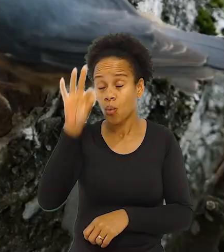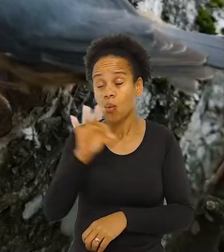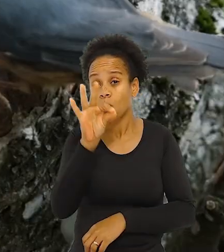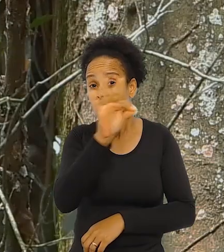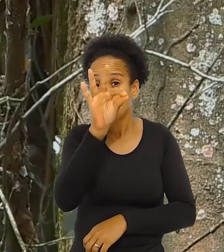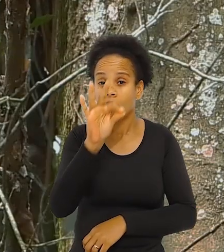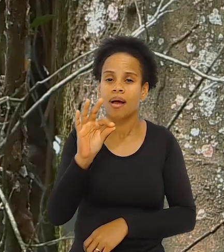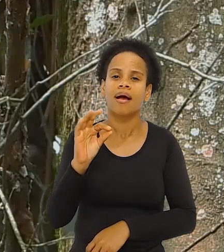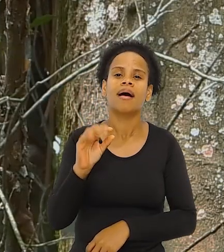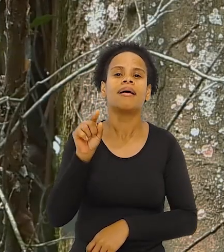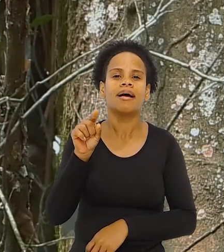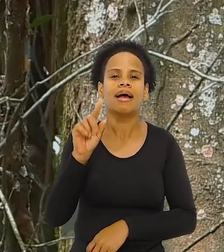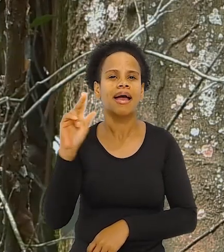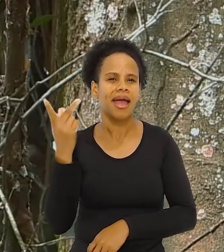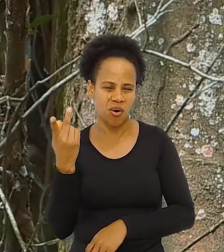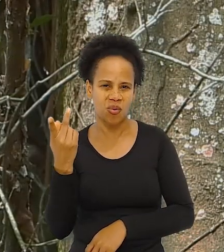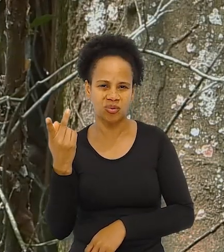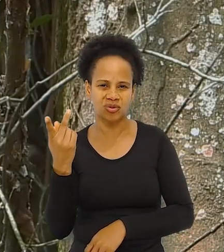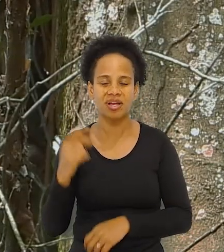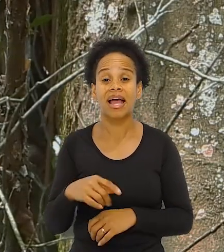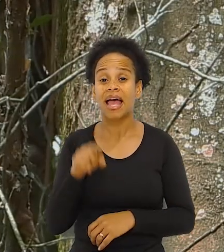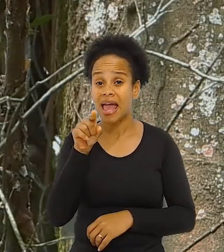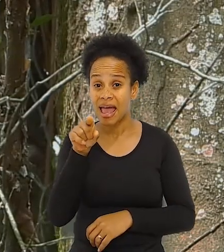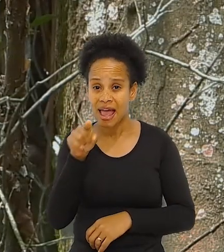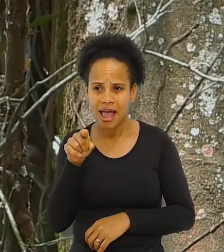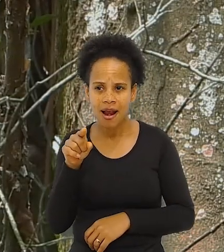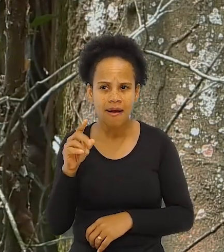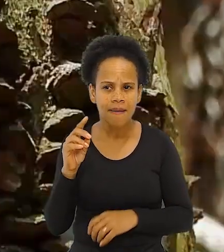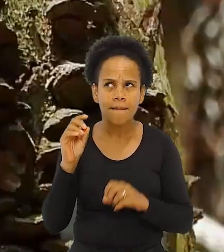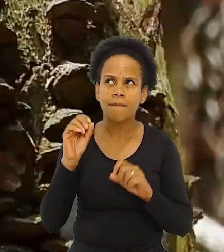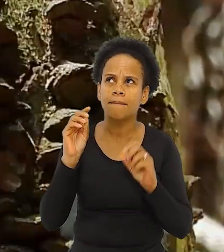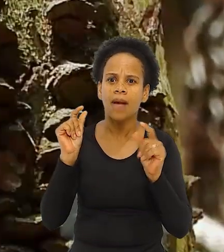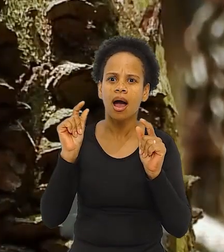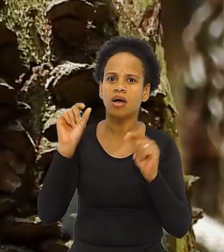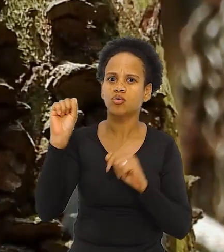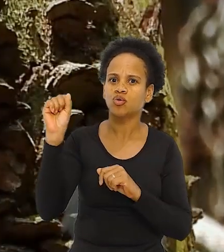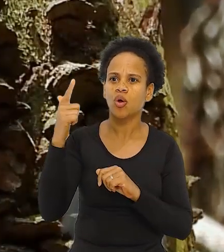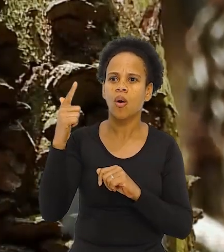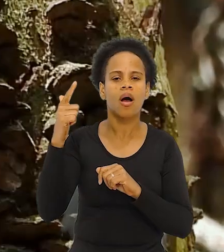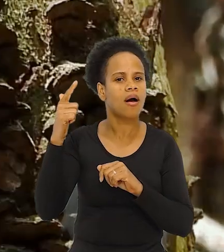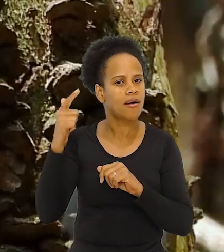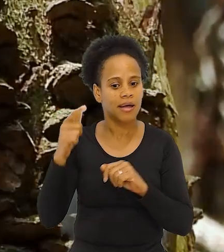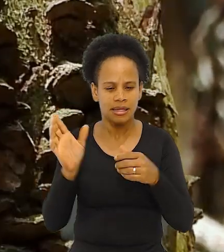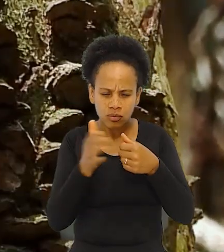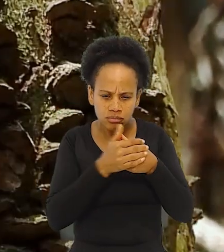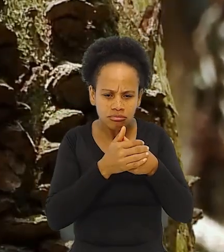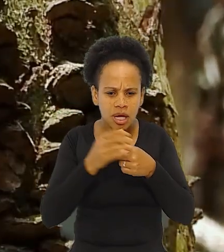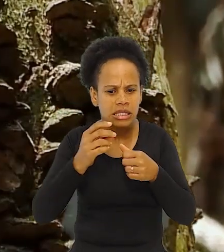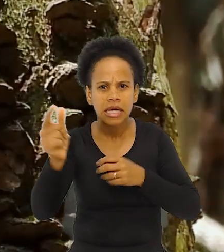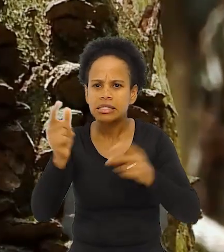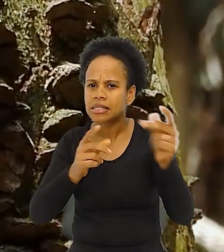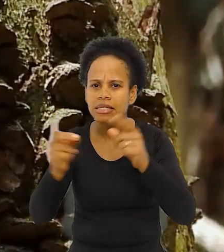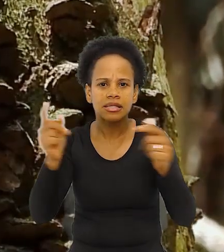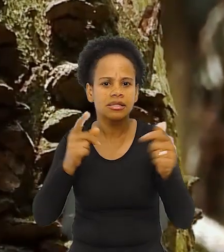hemagogos. A esse sinal, eles partem de seus abrigos para explorar a floresta, em